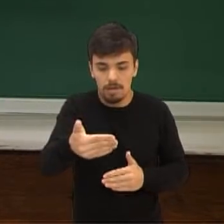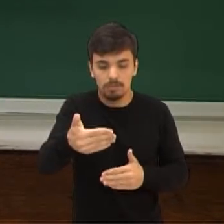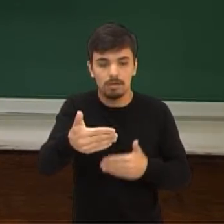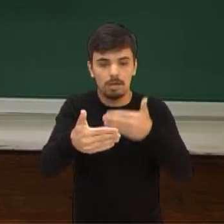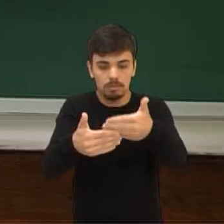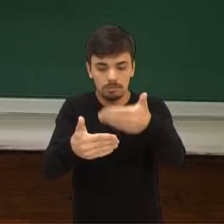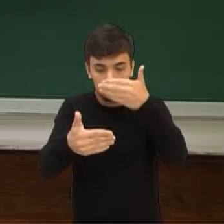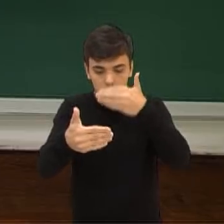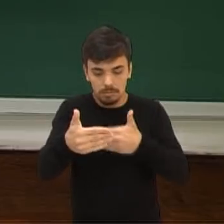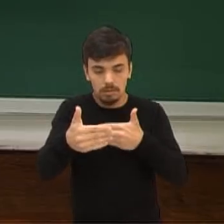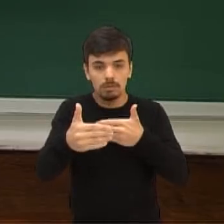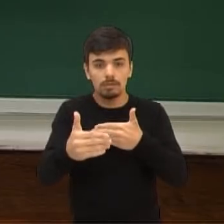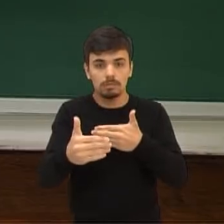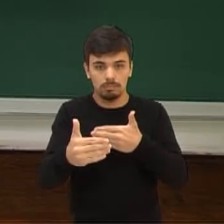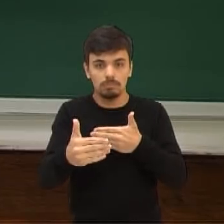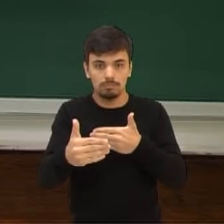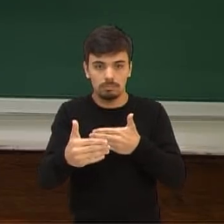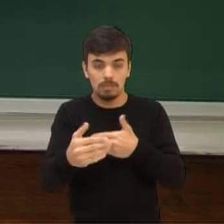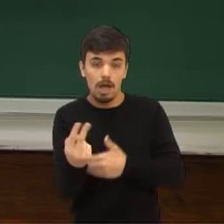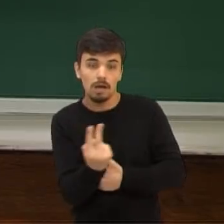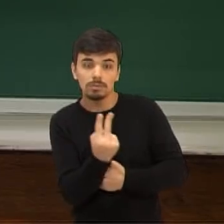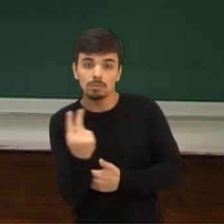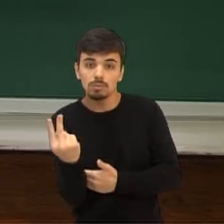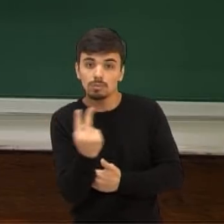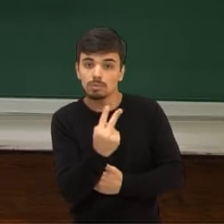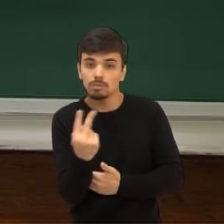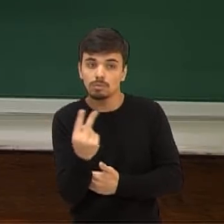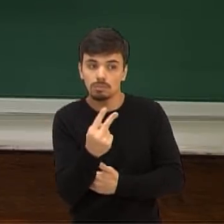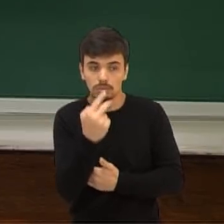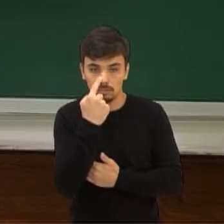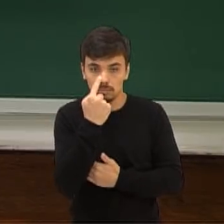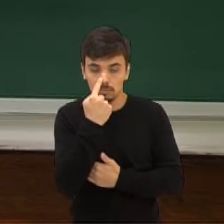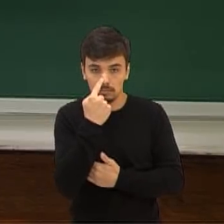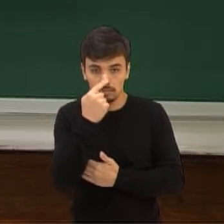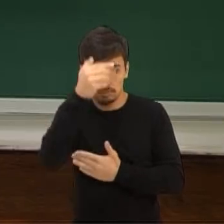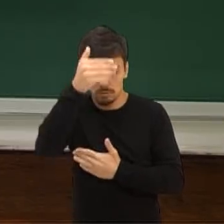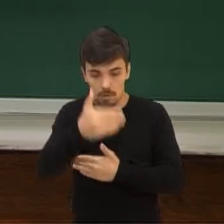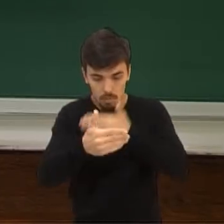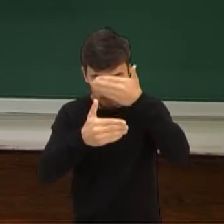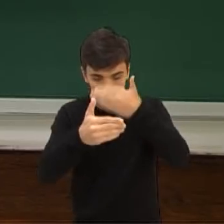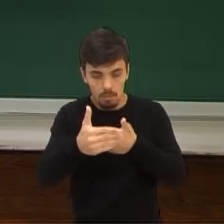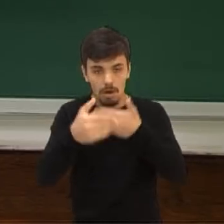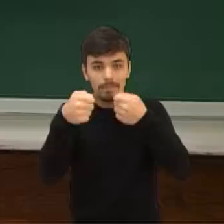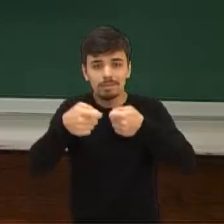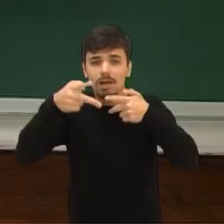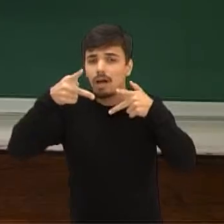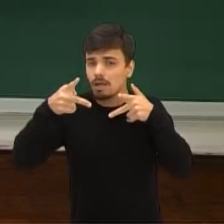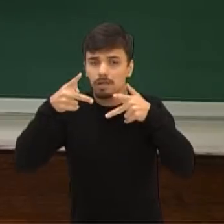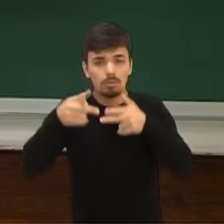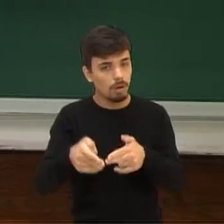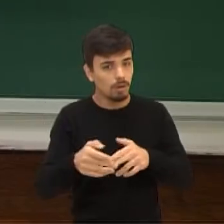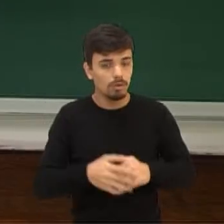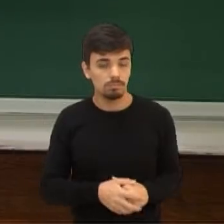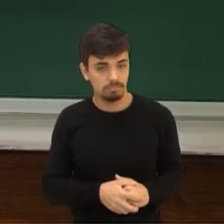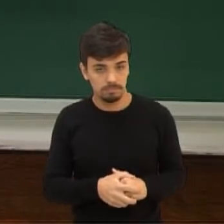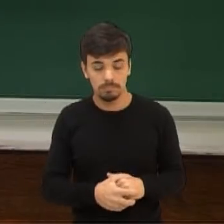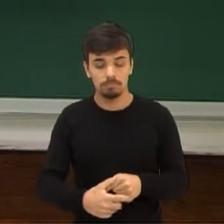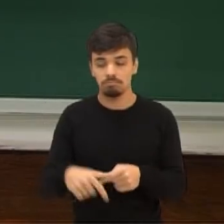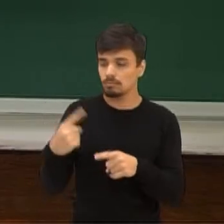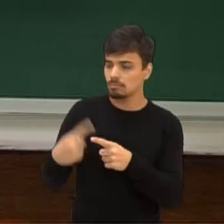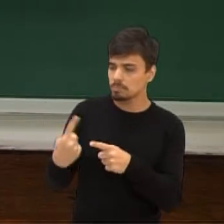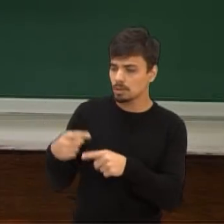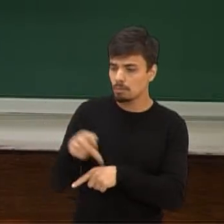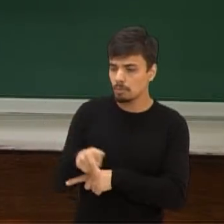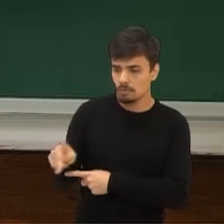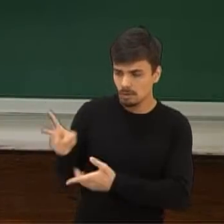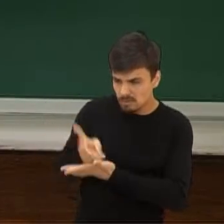uma atrás. Essas duas faces têm que ser iguais. Por que, prof,